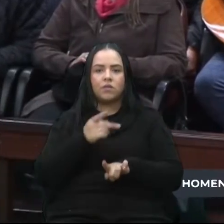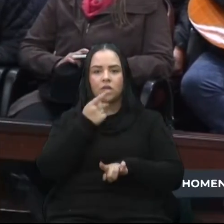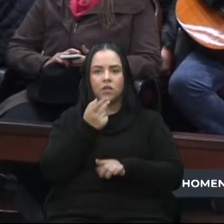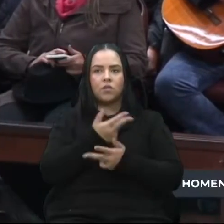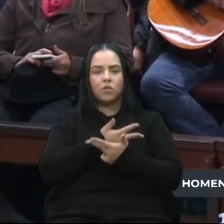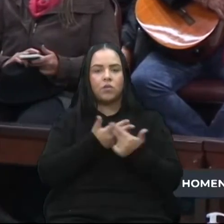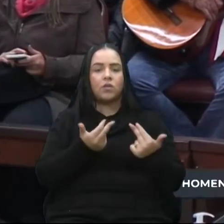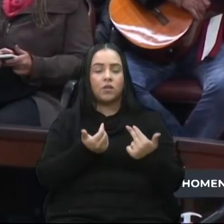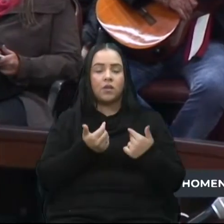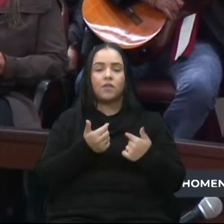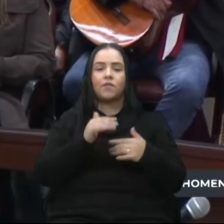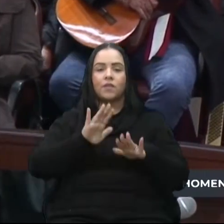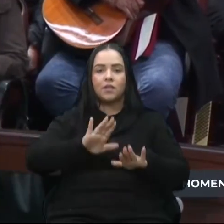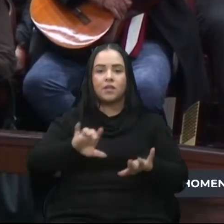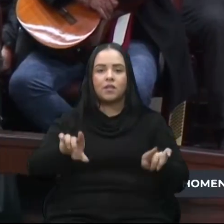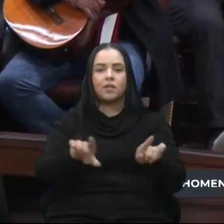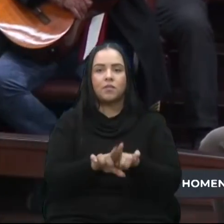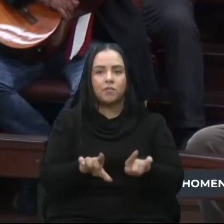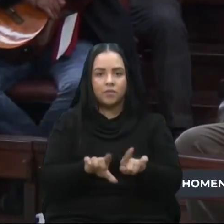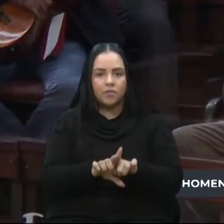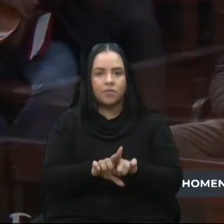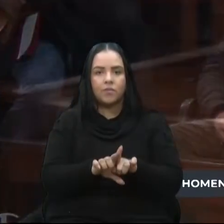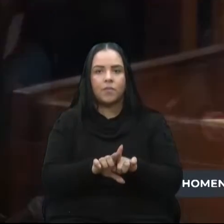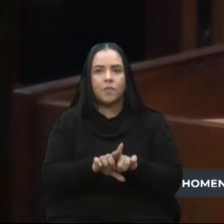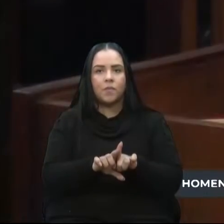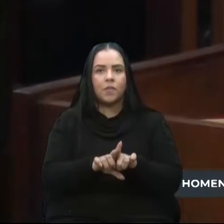eu vou deixar também aqui,